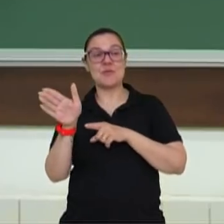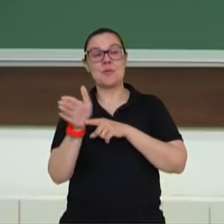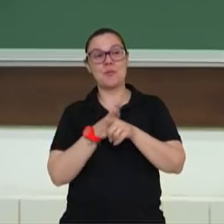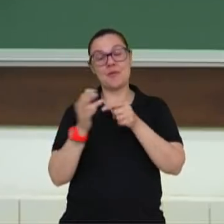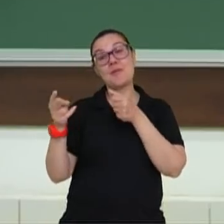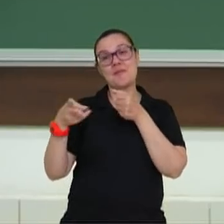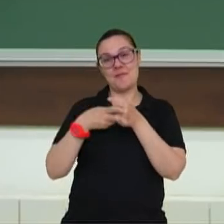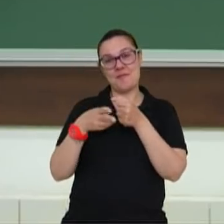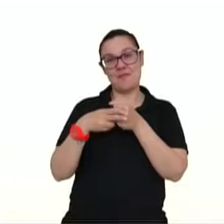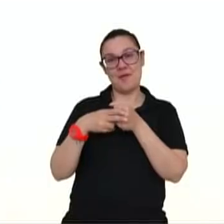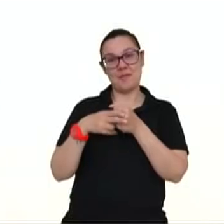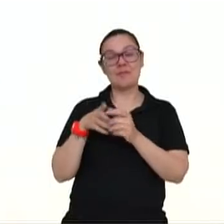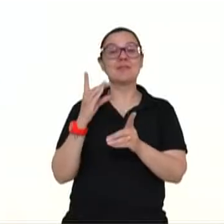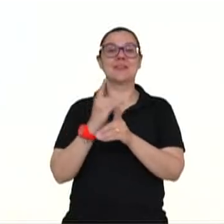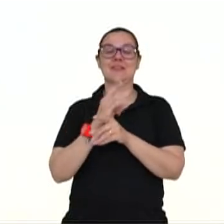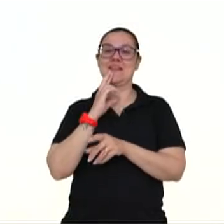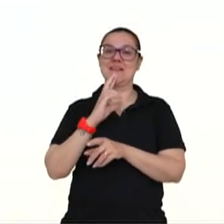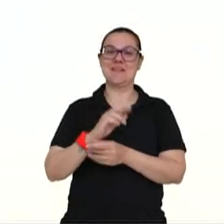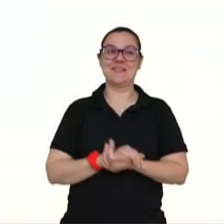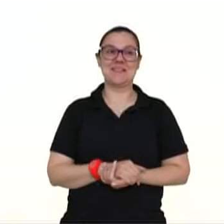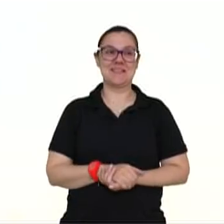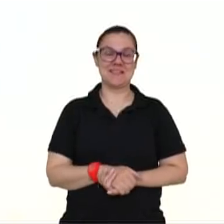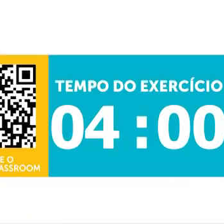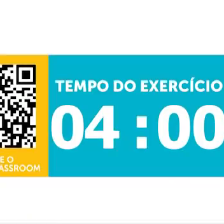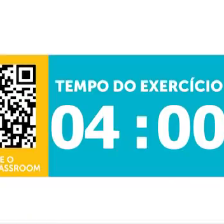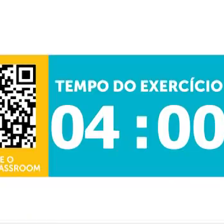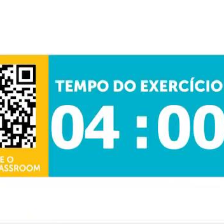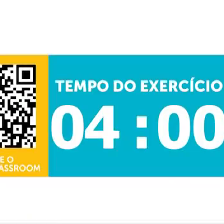pergunta ao verbo e você tem a resposta.